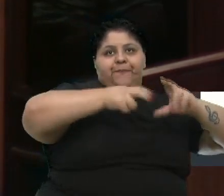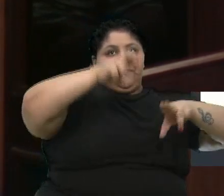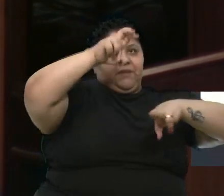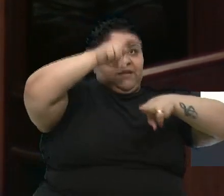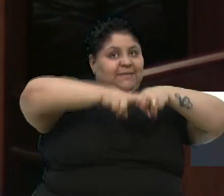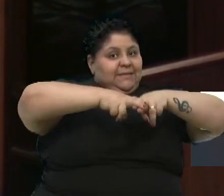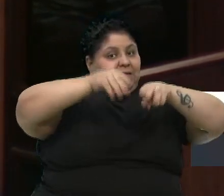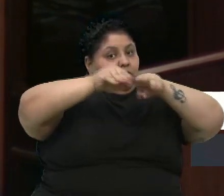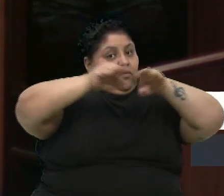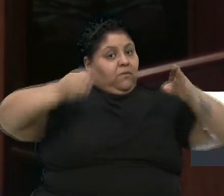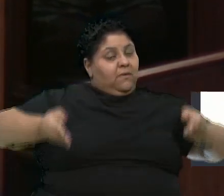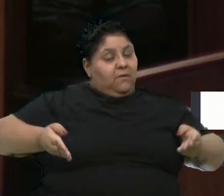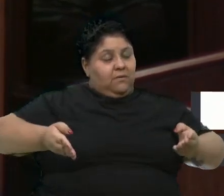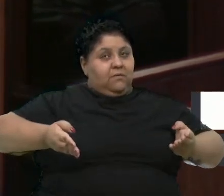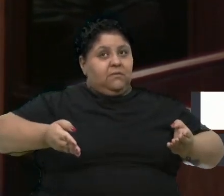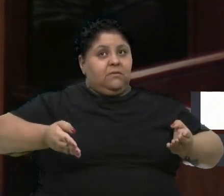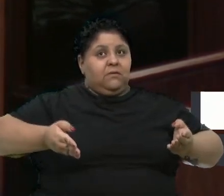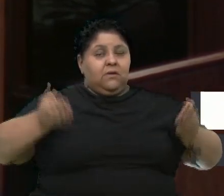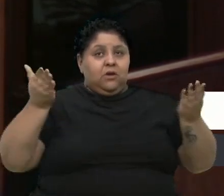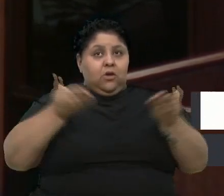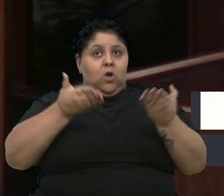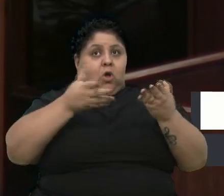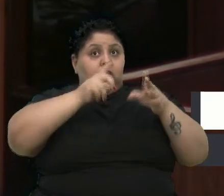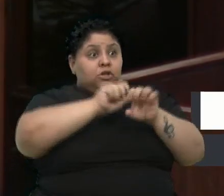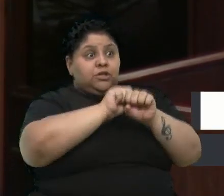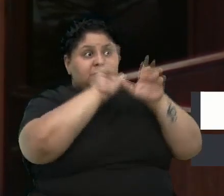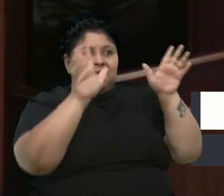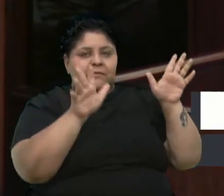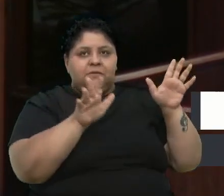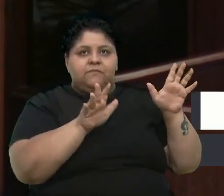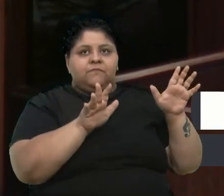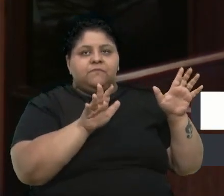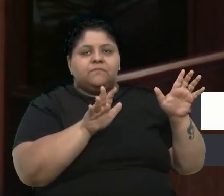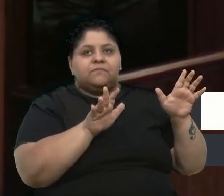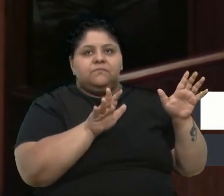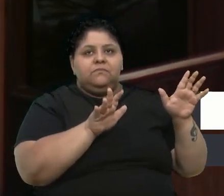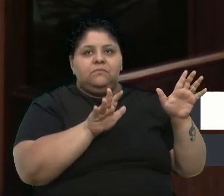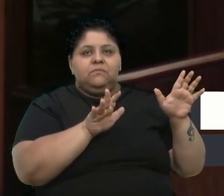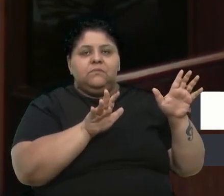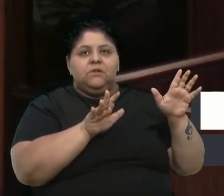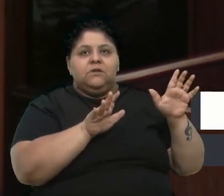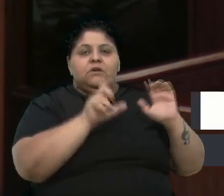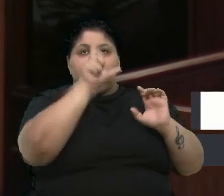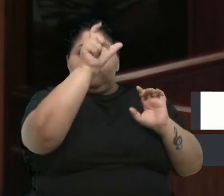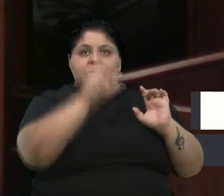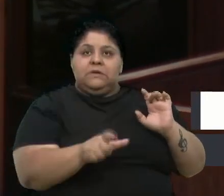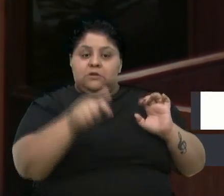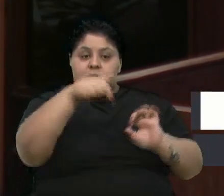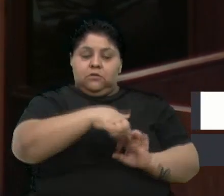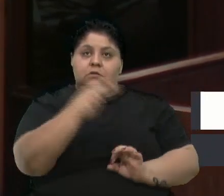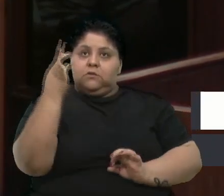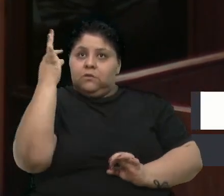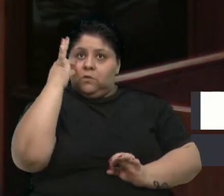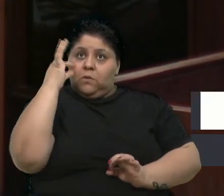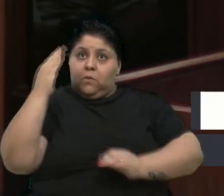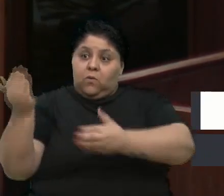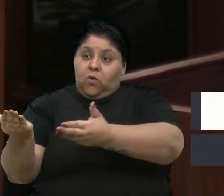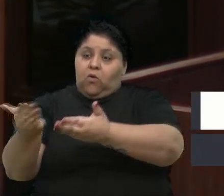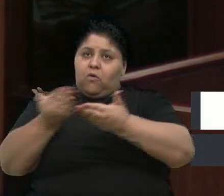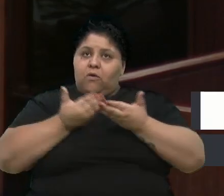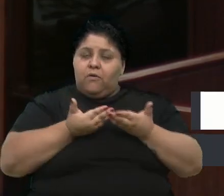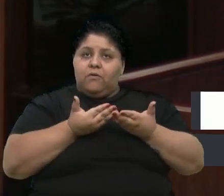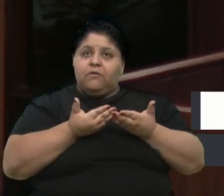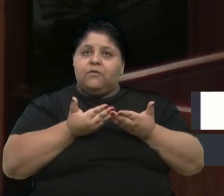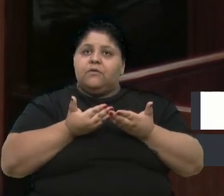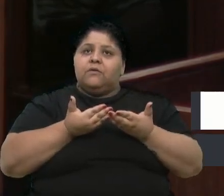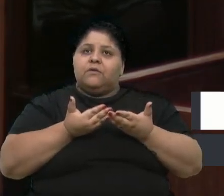minha mesa, hoje de manhã, por uma pessoa que esteve aqui presente, um convidado,